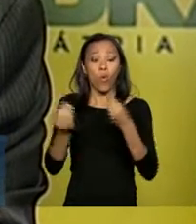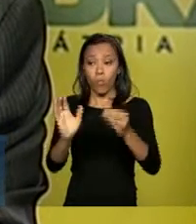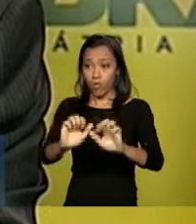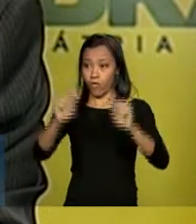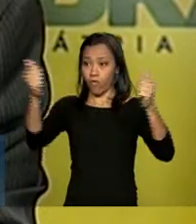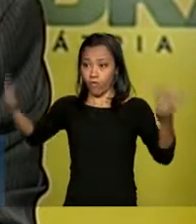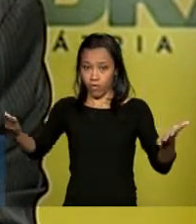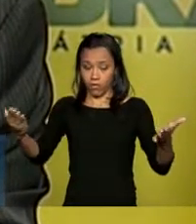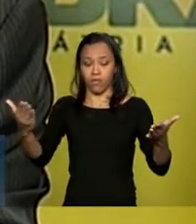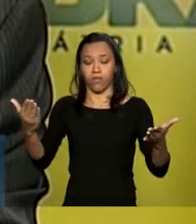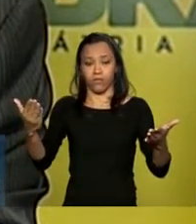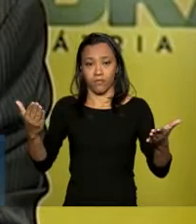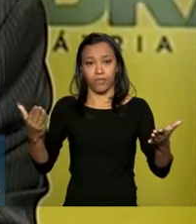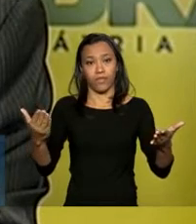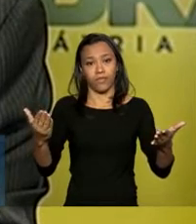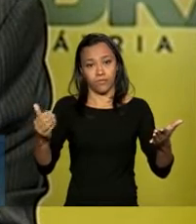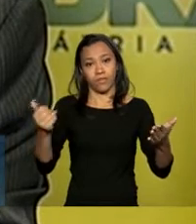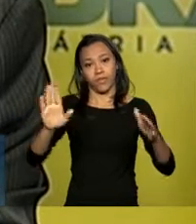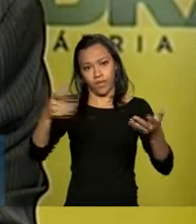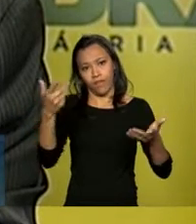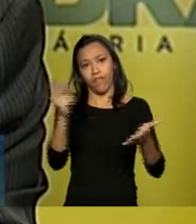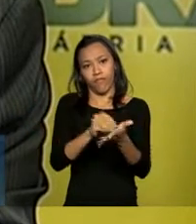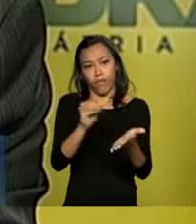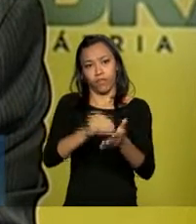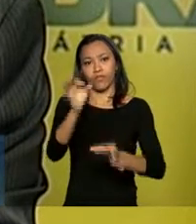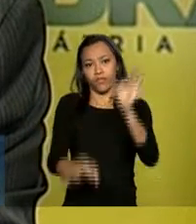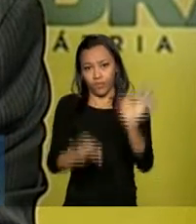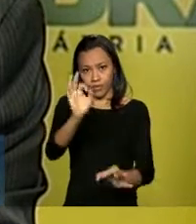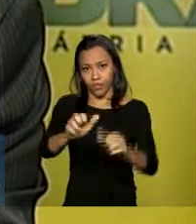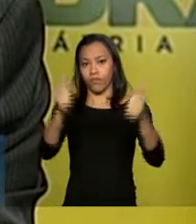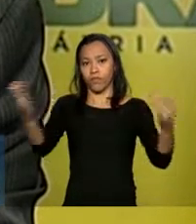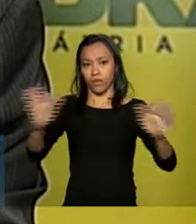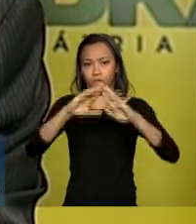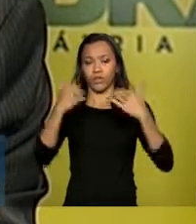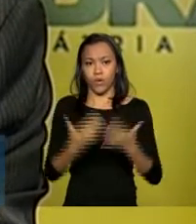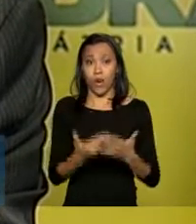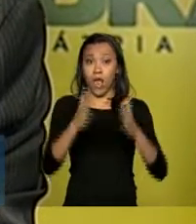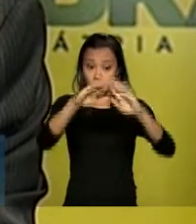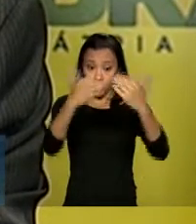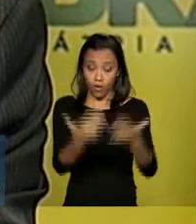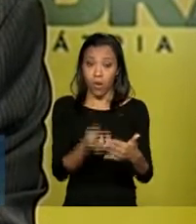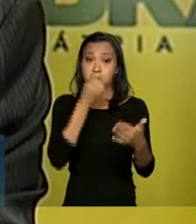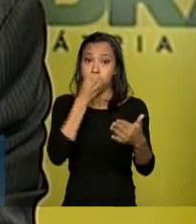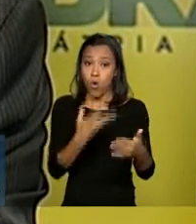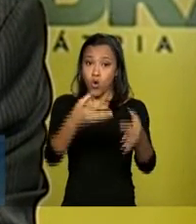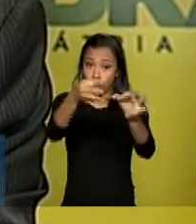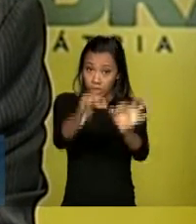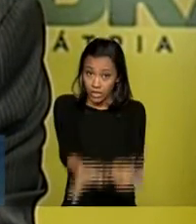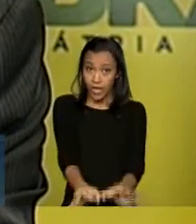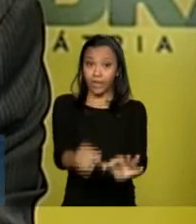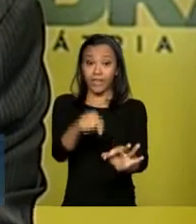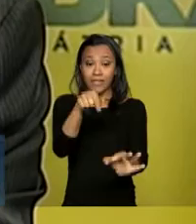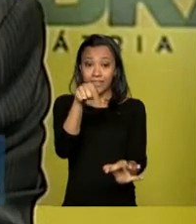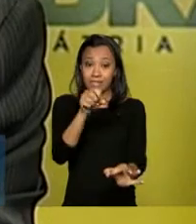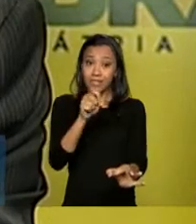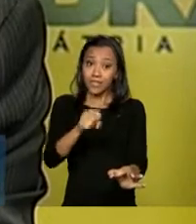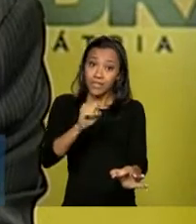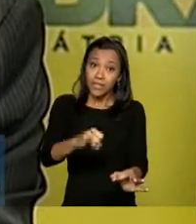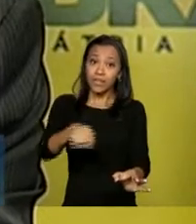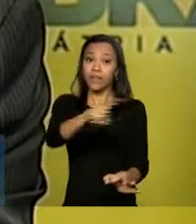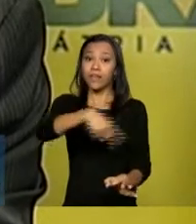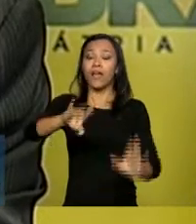que isso, pela injustiça que vem de fora da escola. A escola será boa e será justa na medida em que ela conseguir